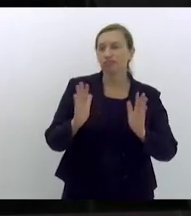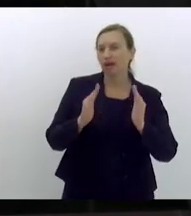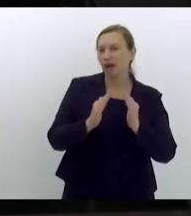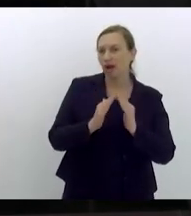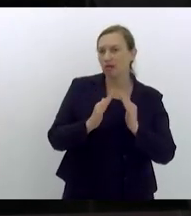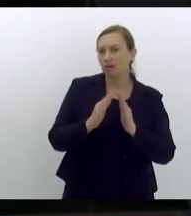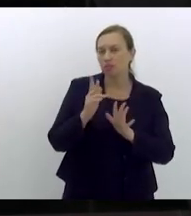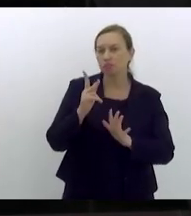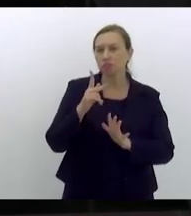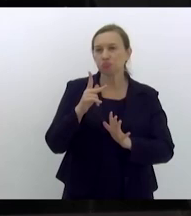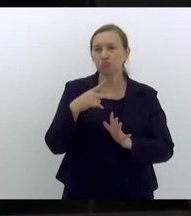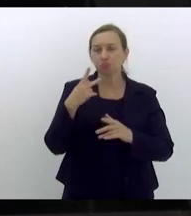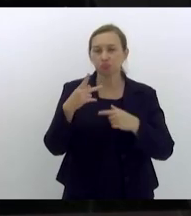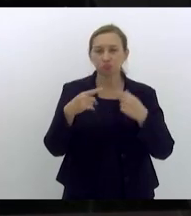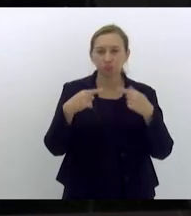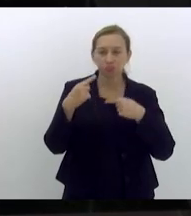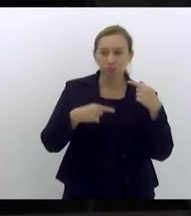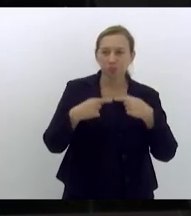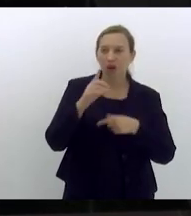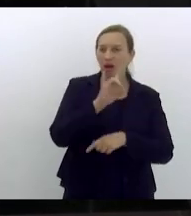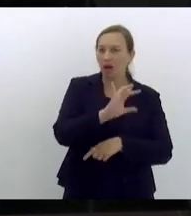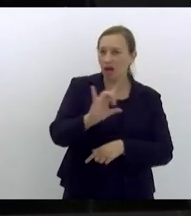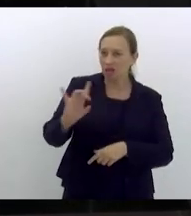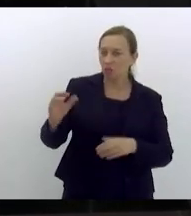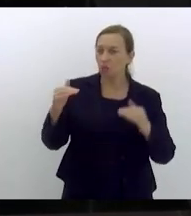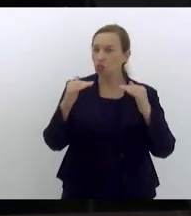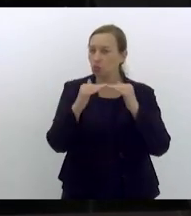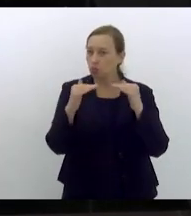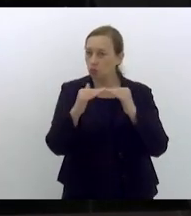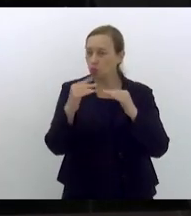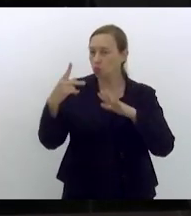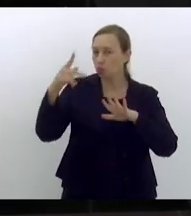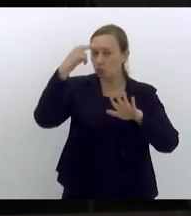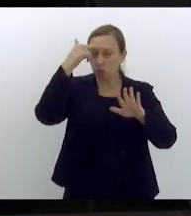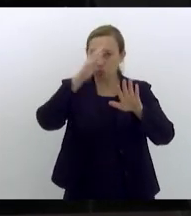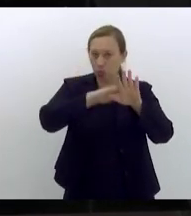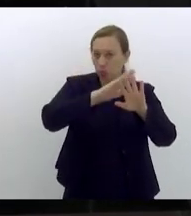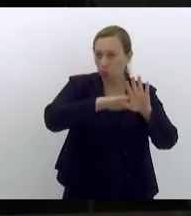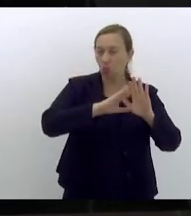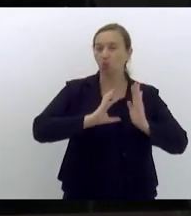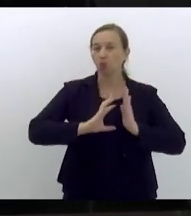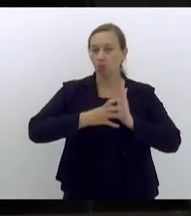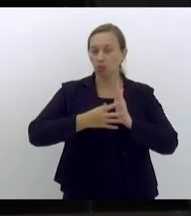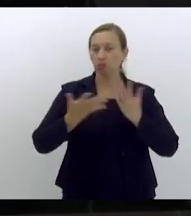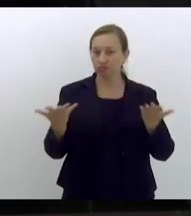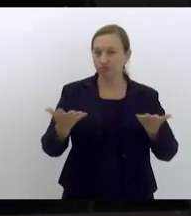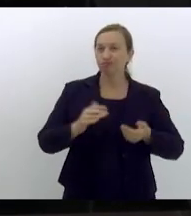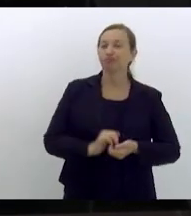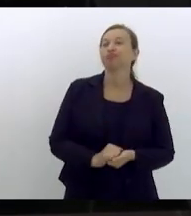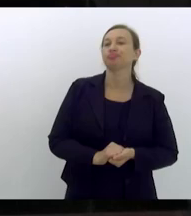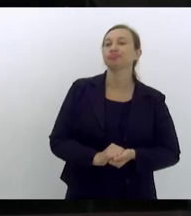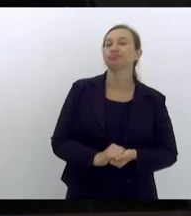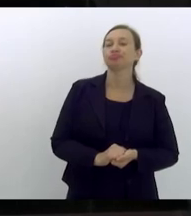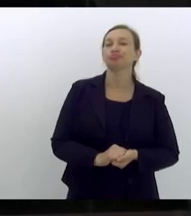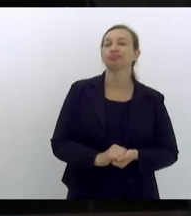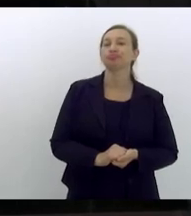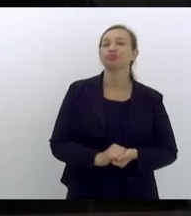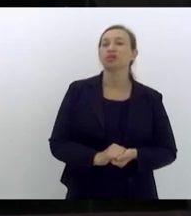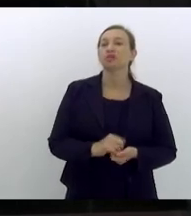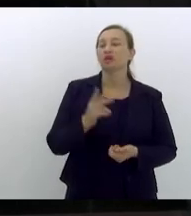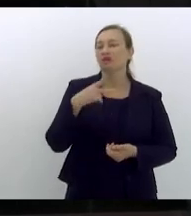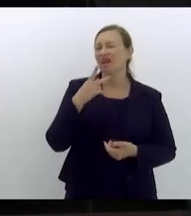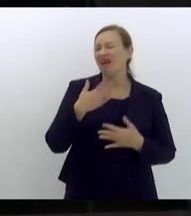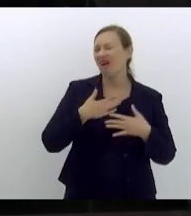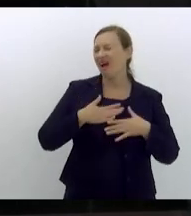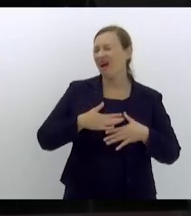então é importante que cada um aqui de acordo com seu viés ideológico partidário e posição política possa falar vou falar de